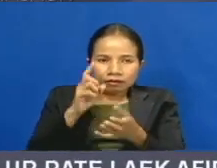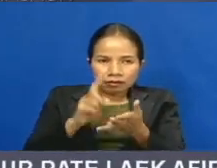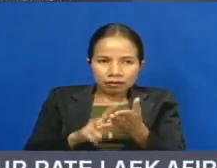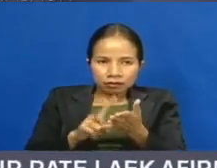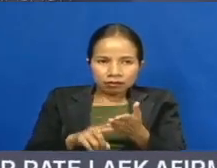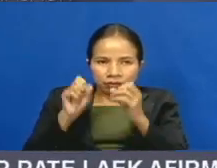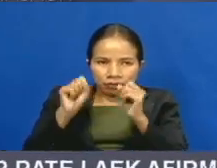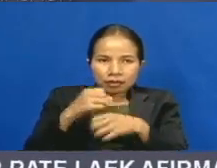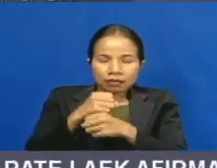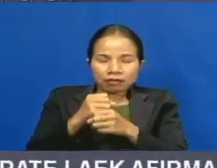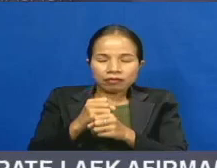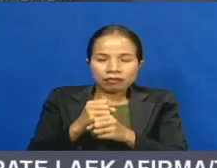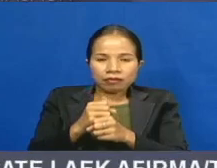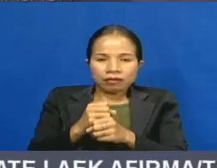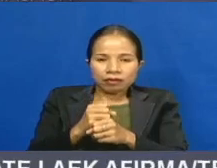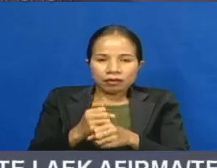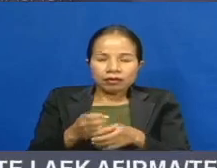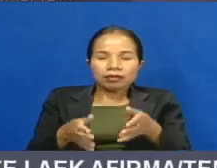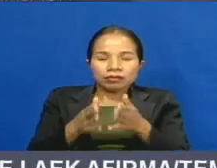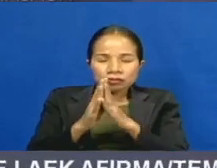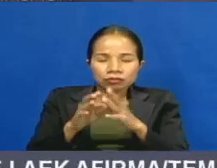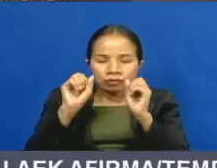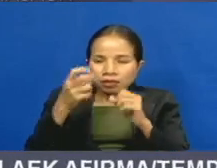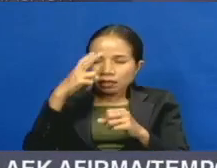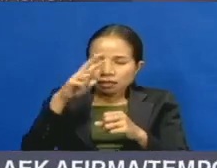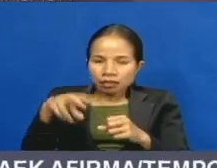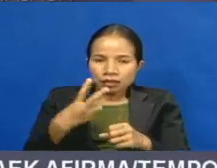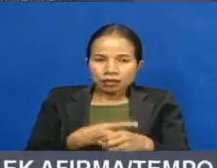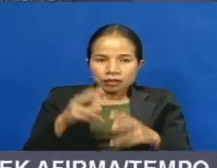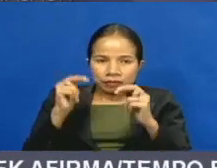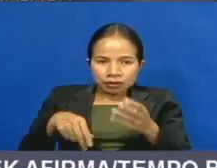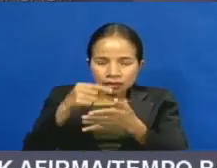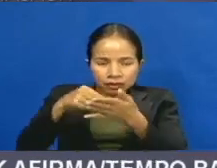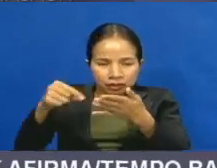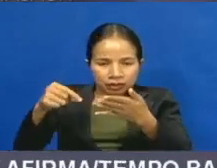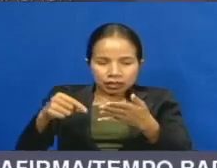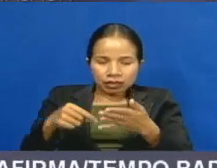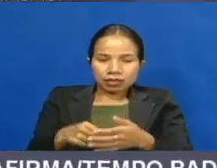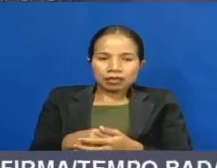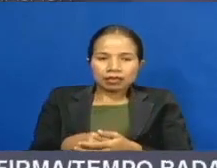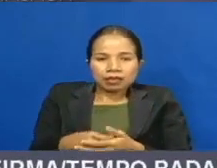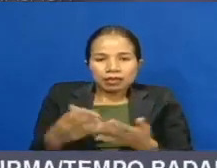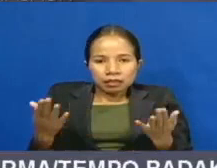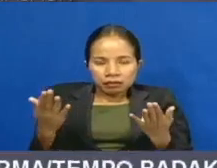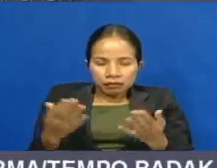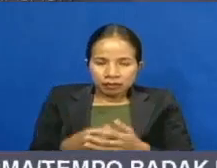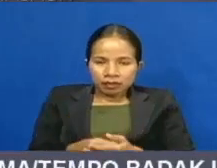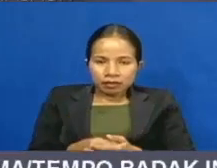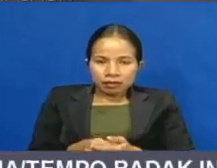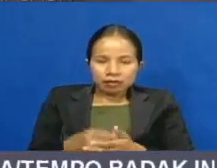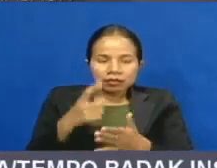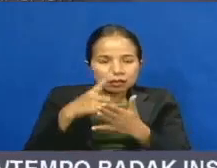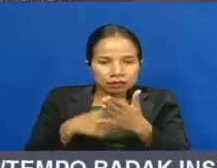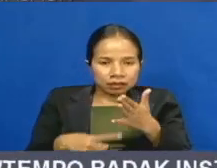halo fale consultas, para depois vou de bele hare katak, ite precisa ajusta iha parte ira nebe nebe, e indicadores